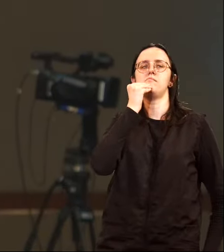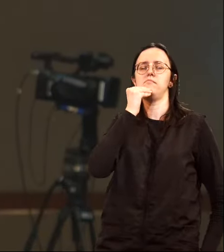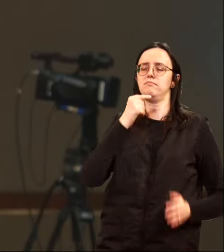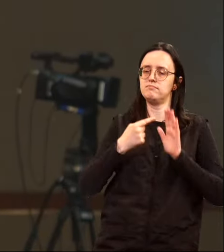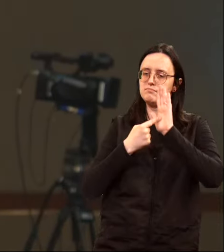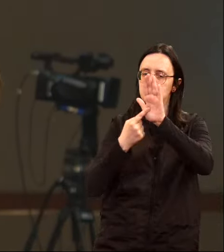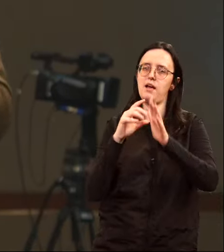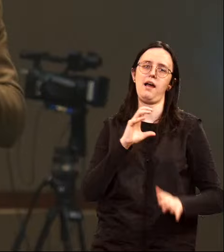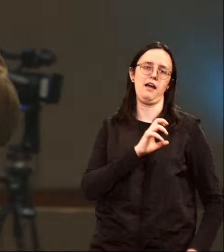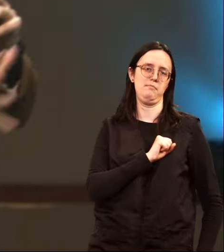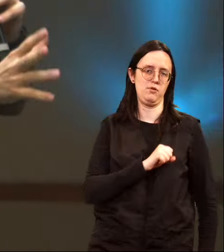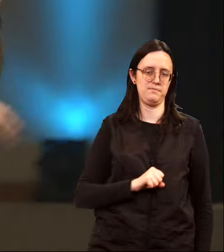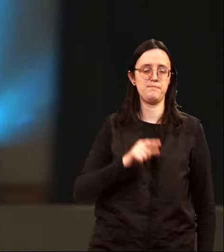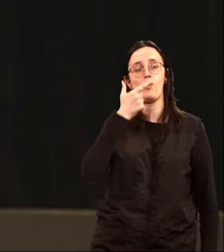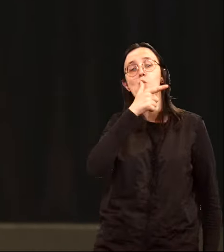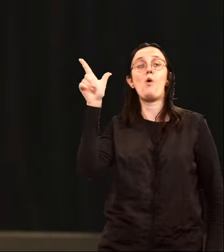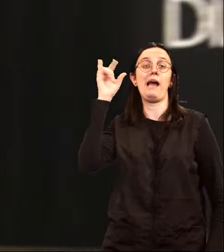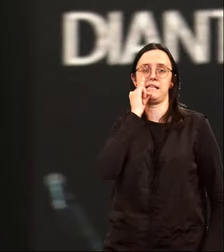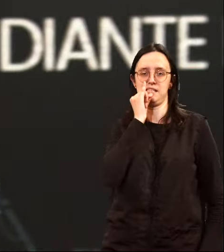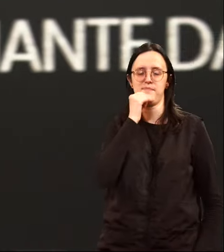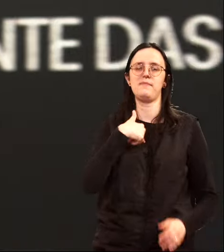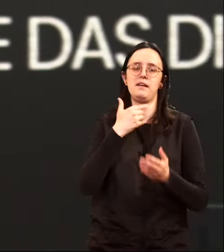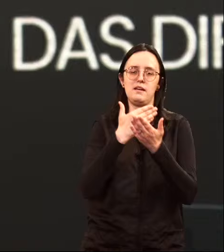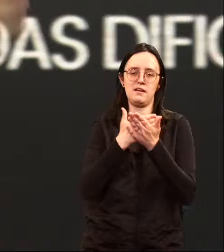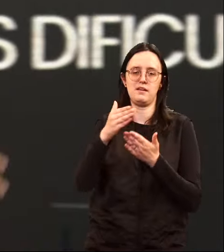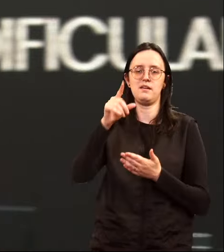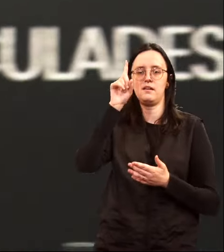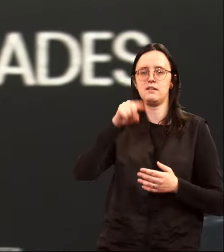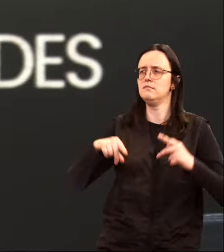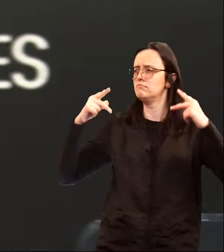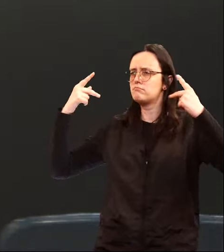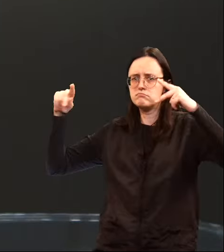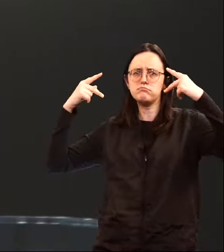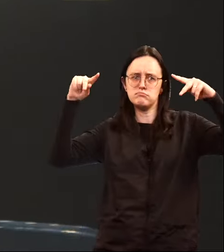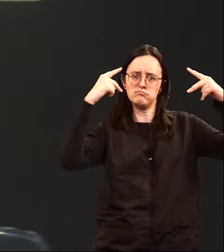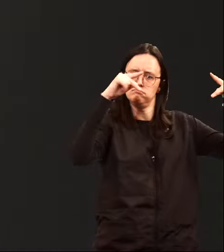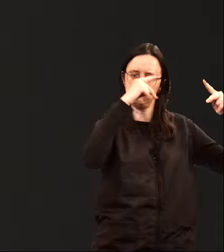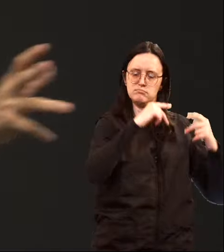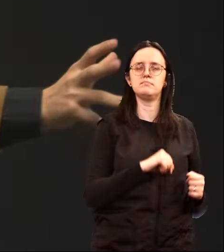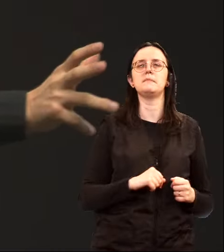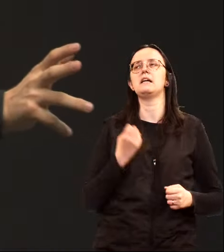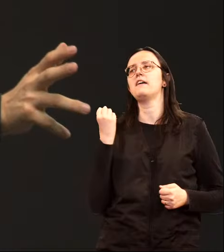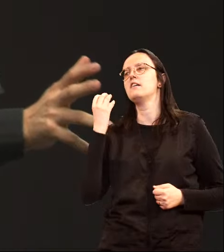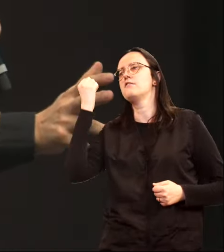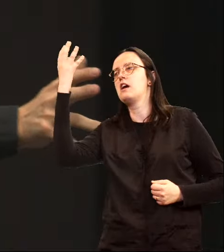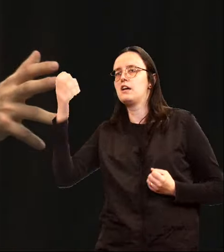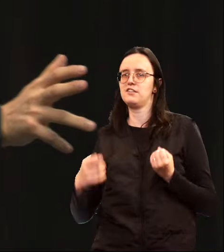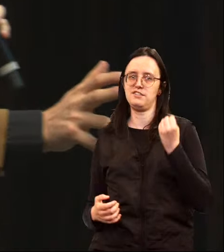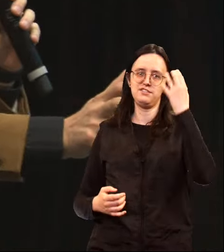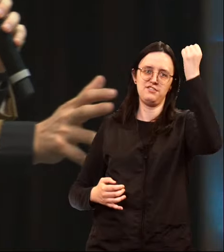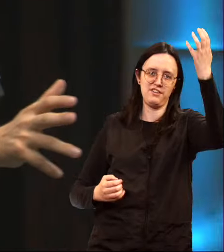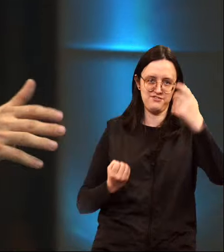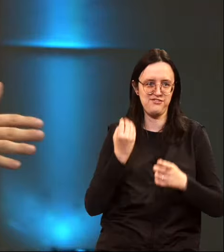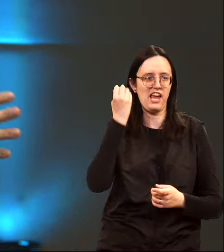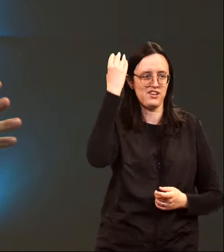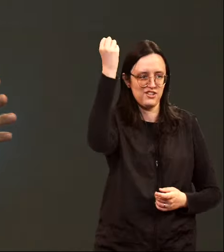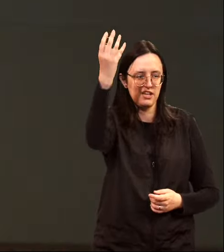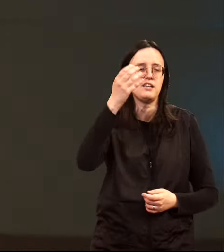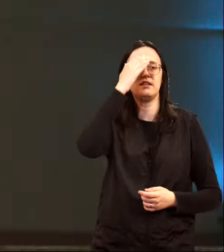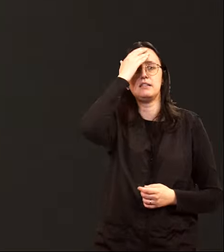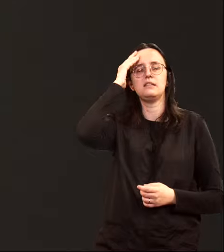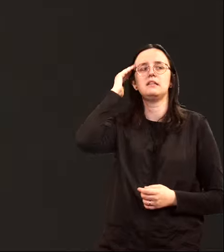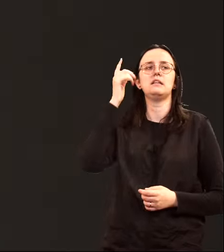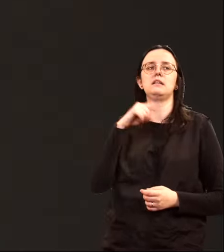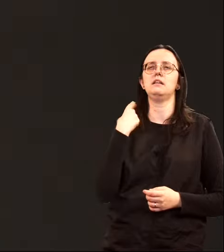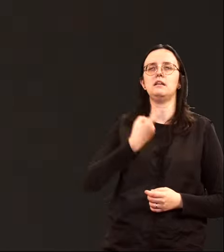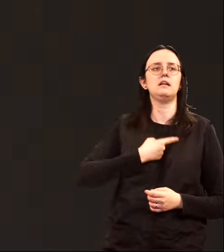amor? Vou dar um outro exemplo. Eu comecei a viajar bastante. E então nas viagens, tá?